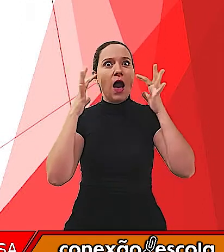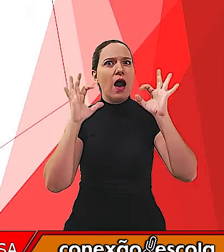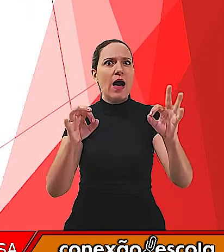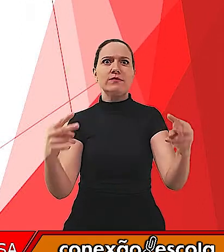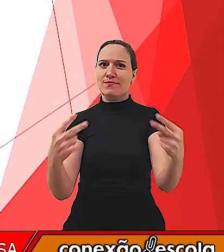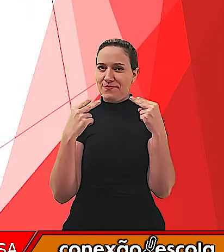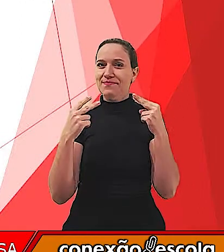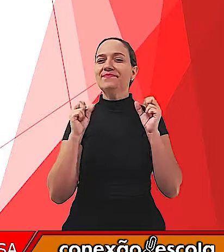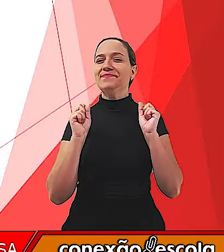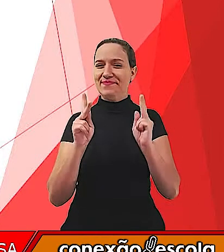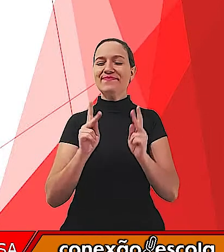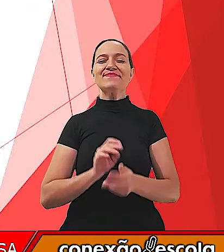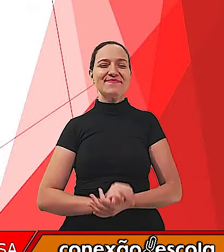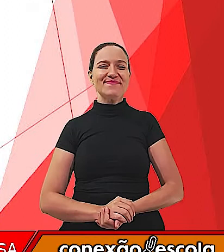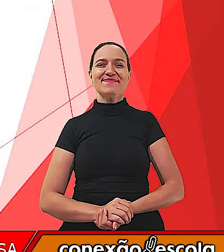atenção.